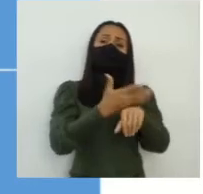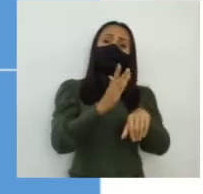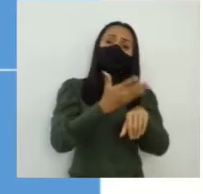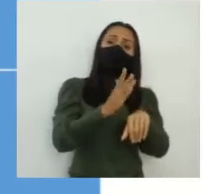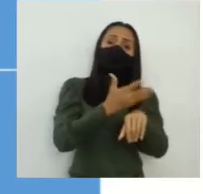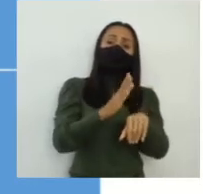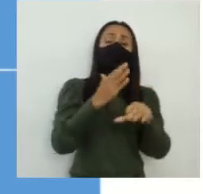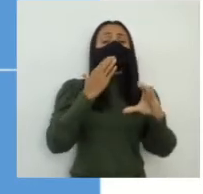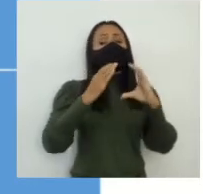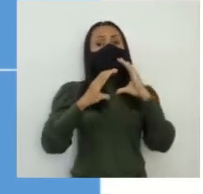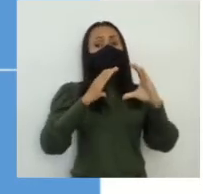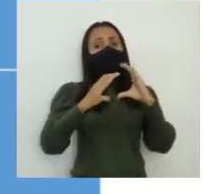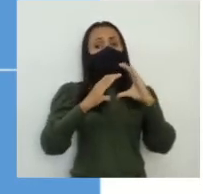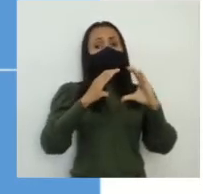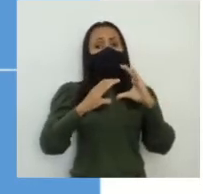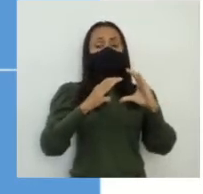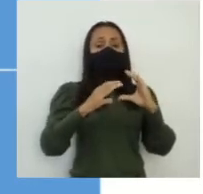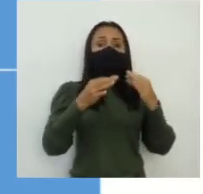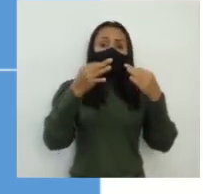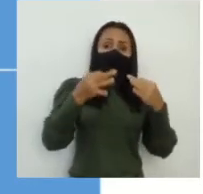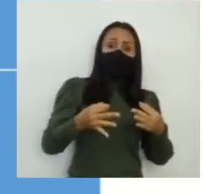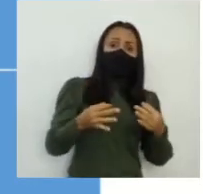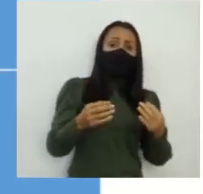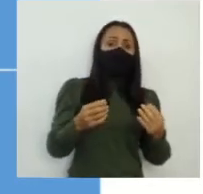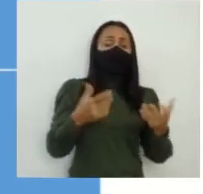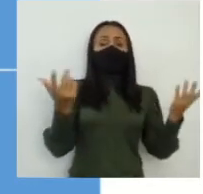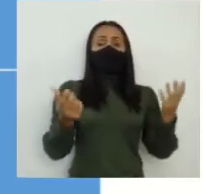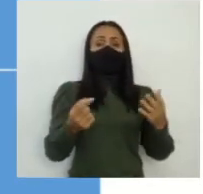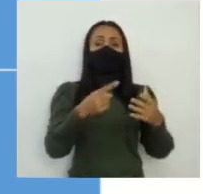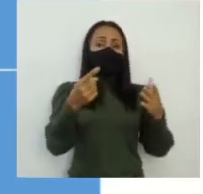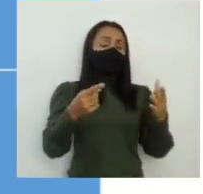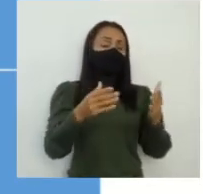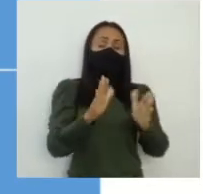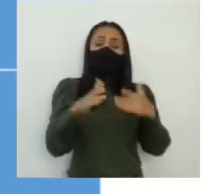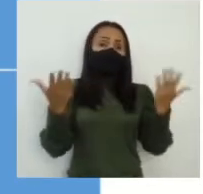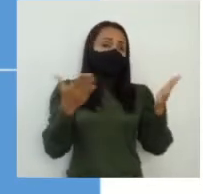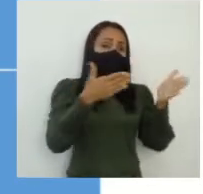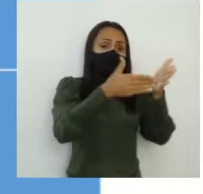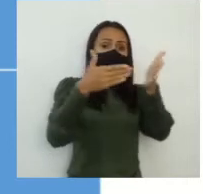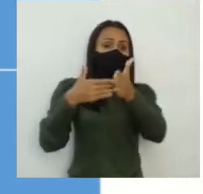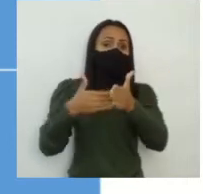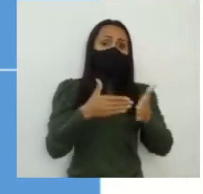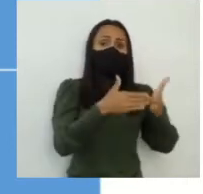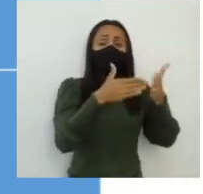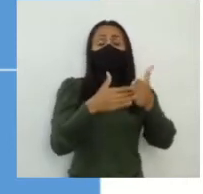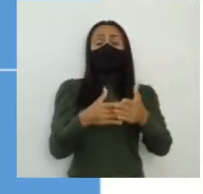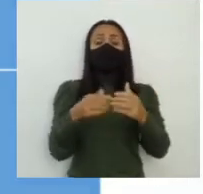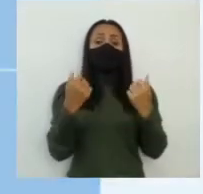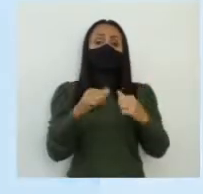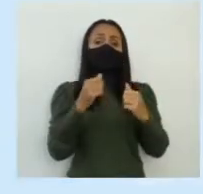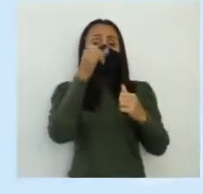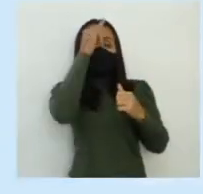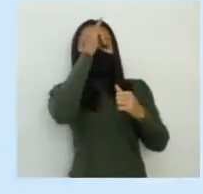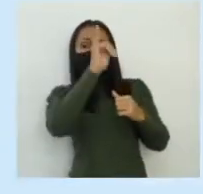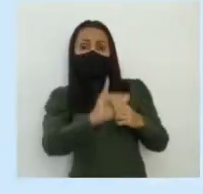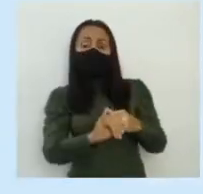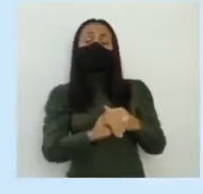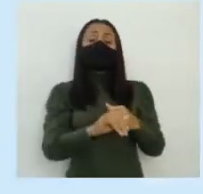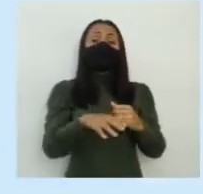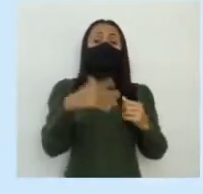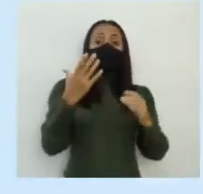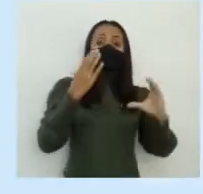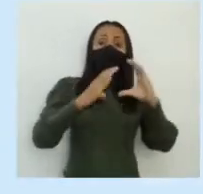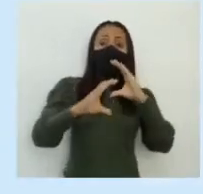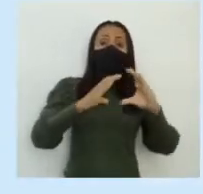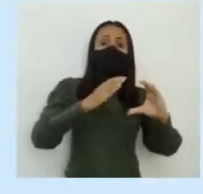da comunicação eficaz e também quais seriam essas barreiras, quais as barreiras que a gente precisa evitar para que a comunicação